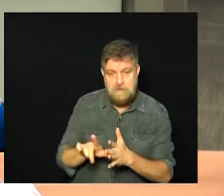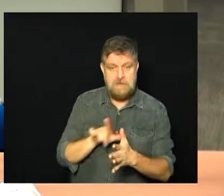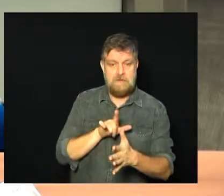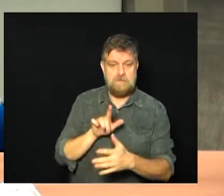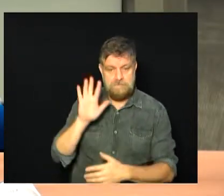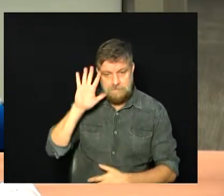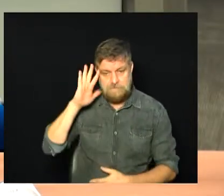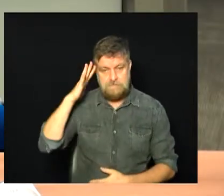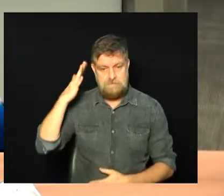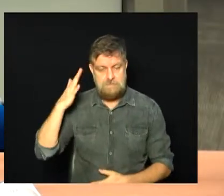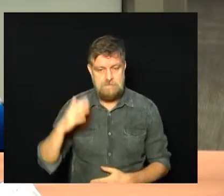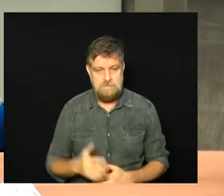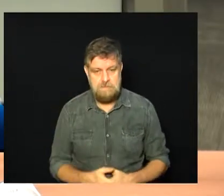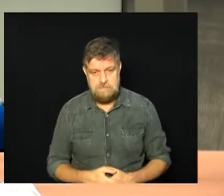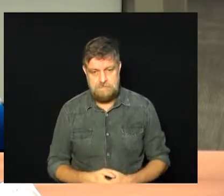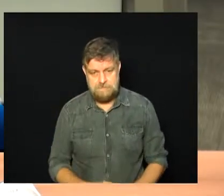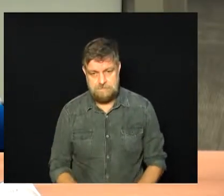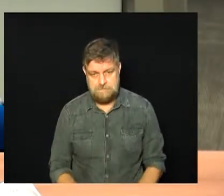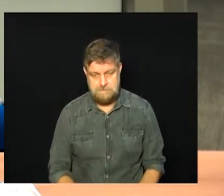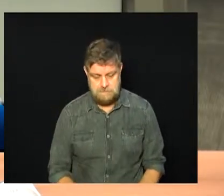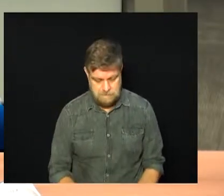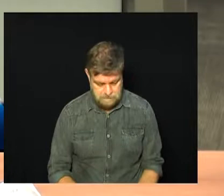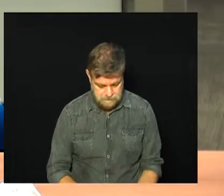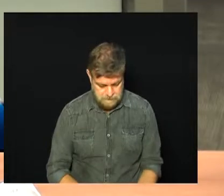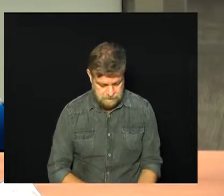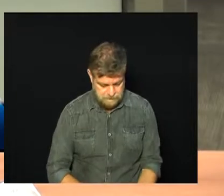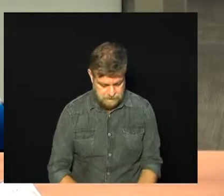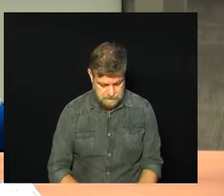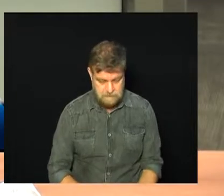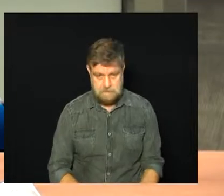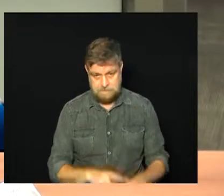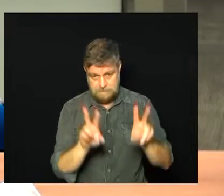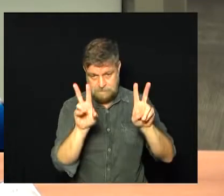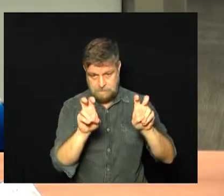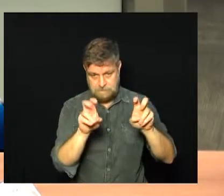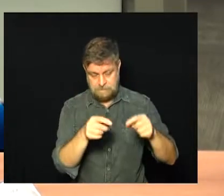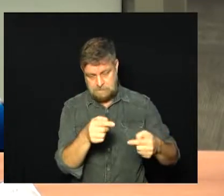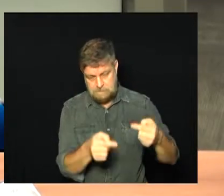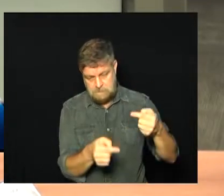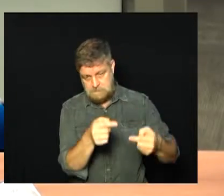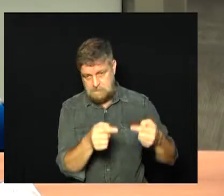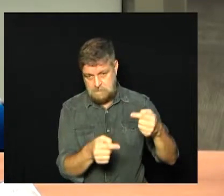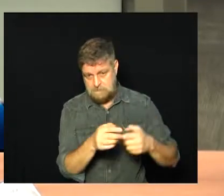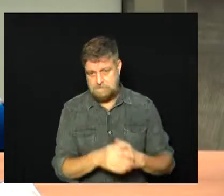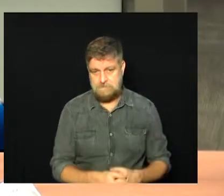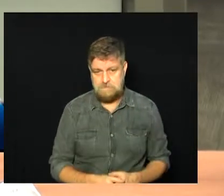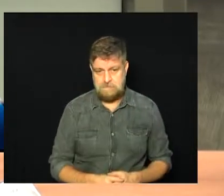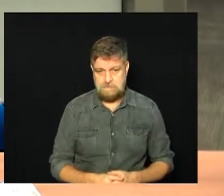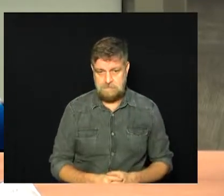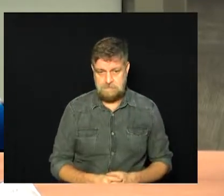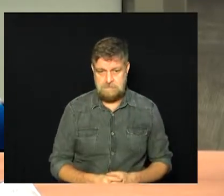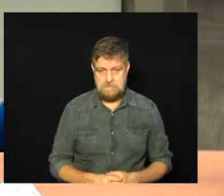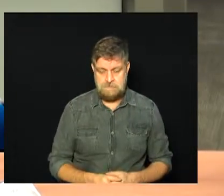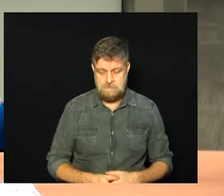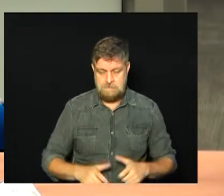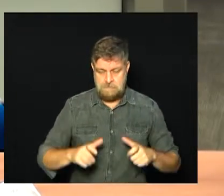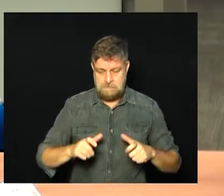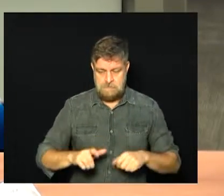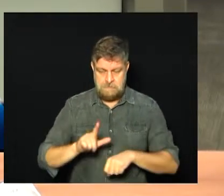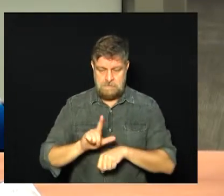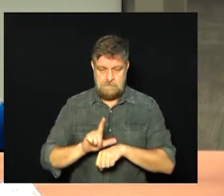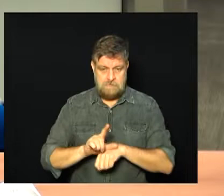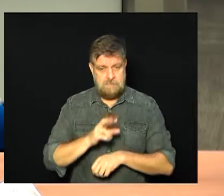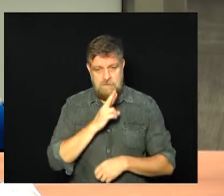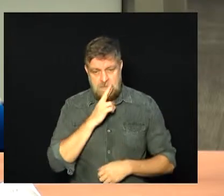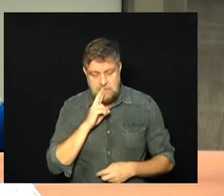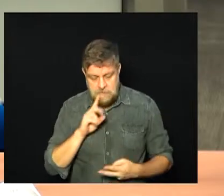uma solução. Então, no caso aqui do parklet, que ele é solicitado pelo estabelecimento comercial, né,